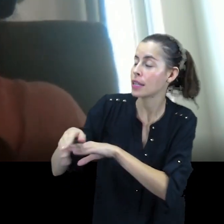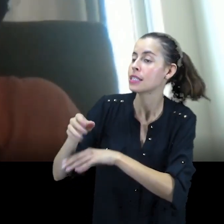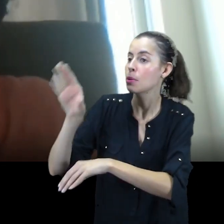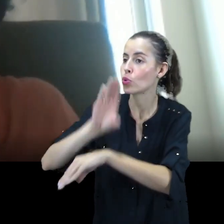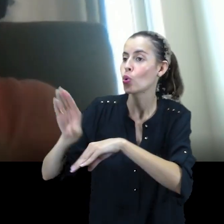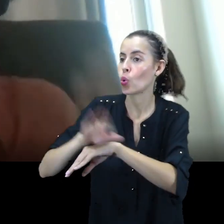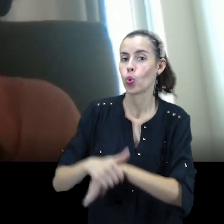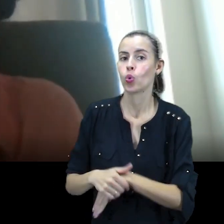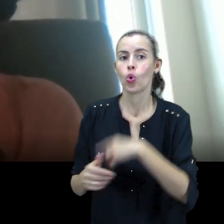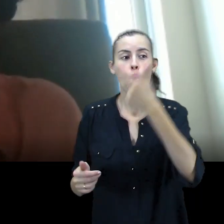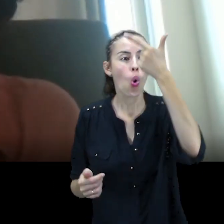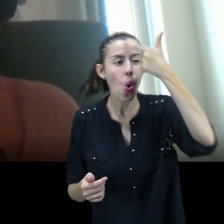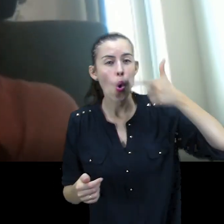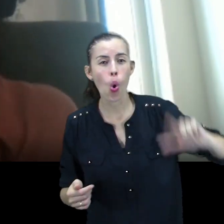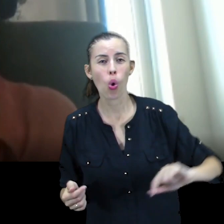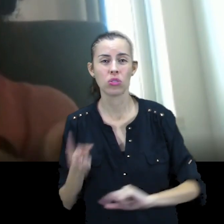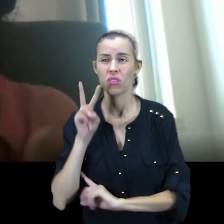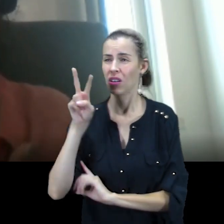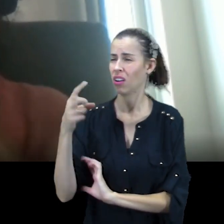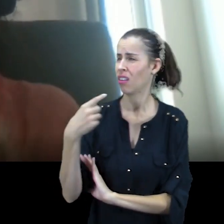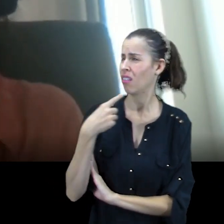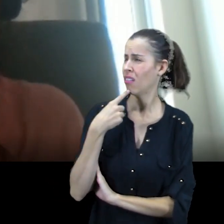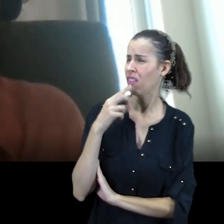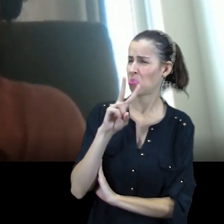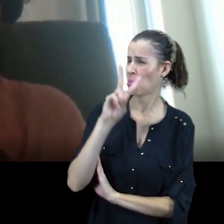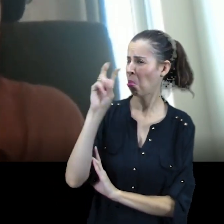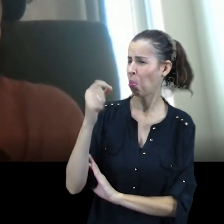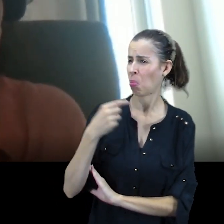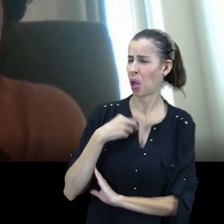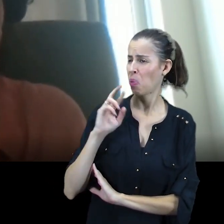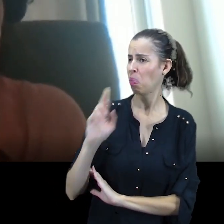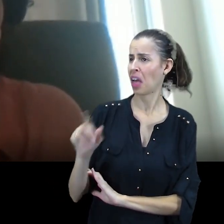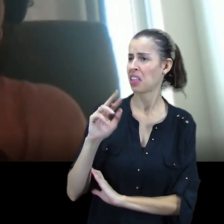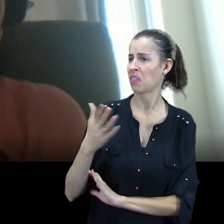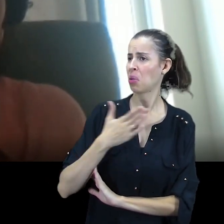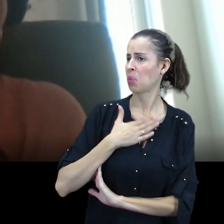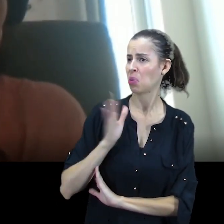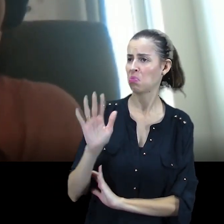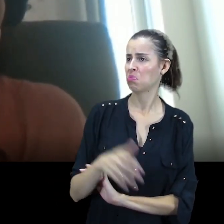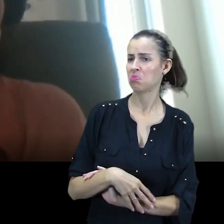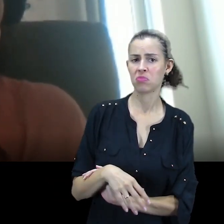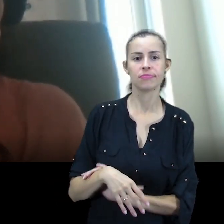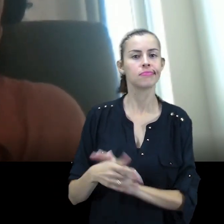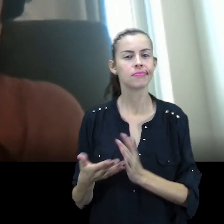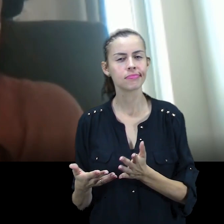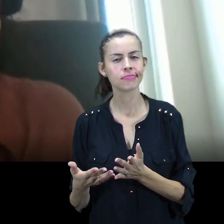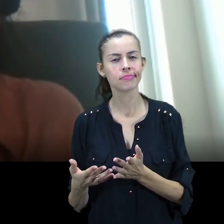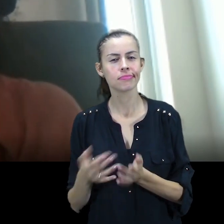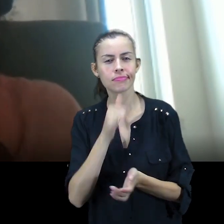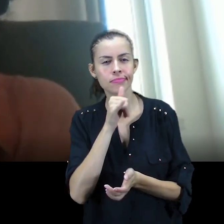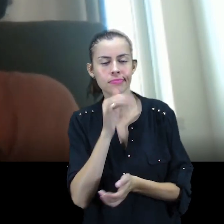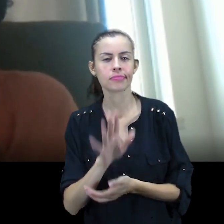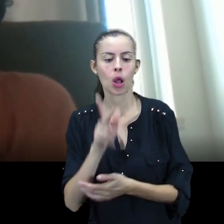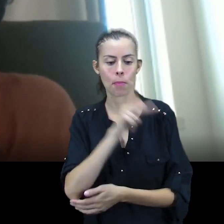é o único responsável por fazer uma discussão sobre relações raciais dentro do curso, ou isso tem